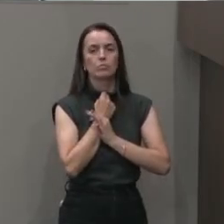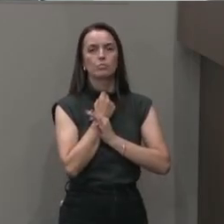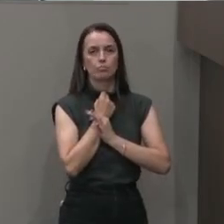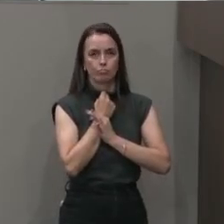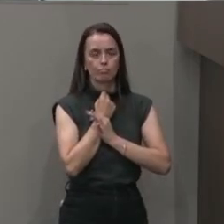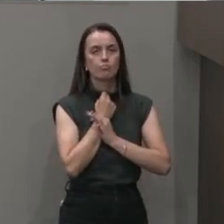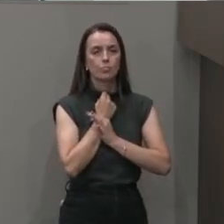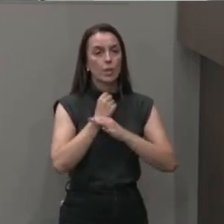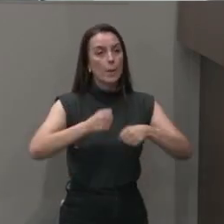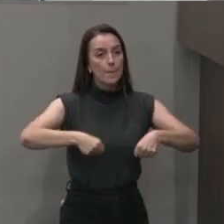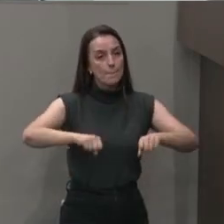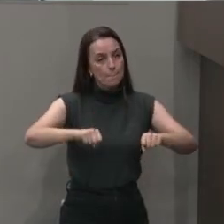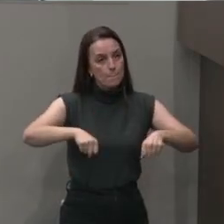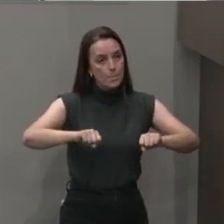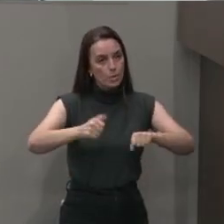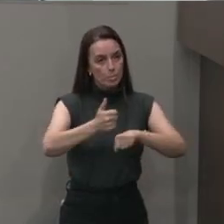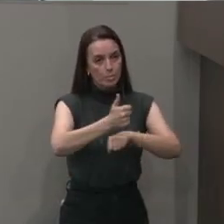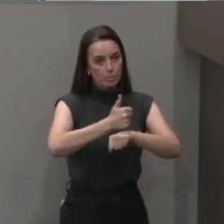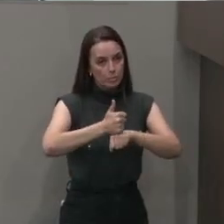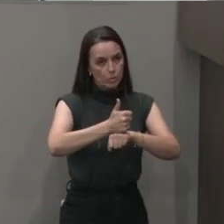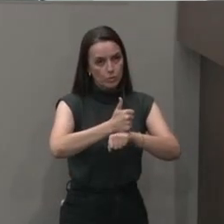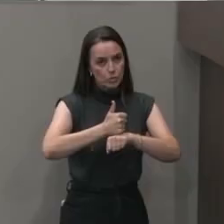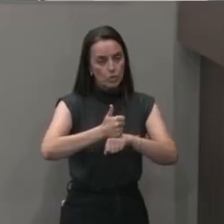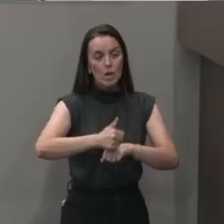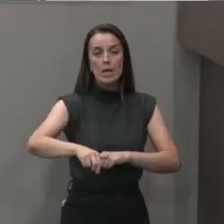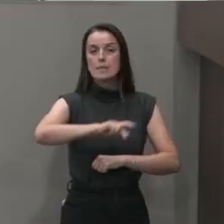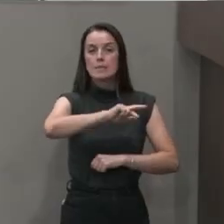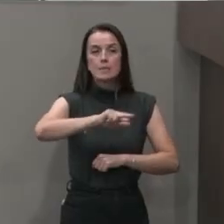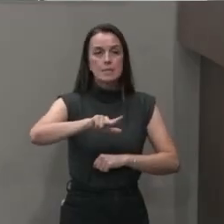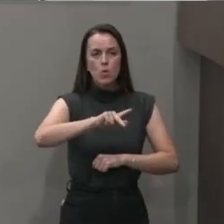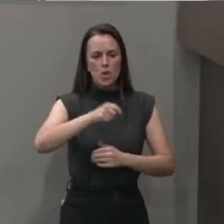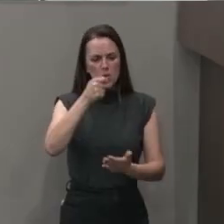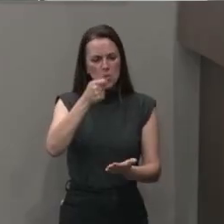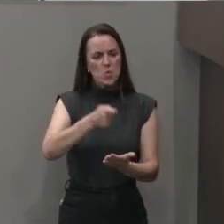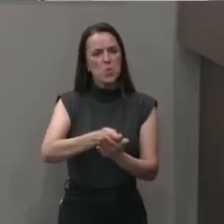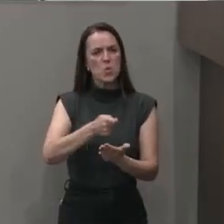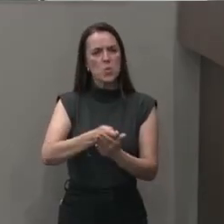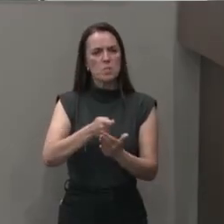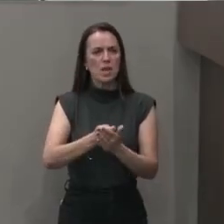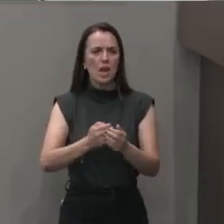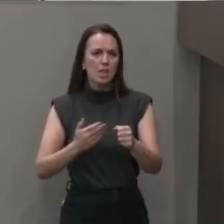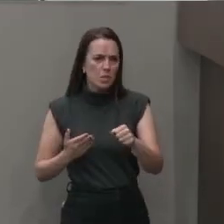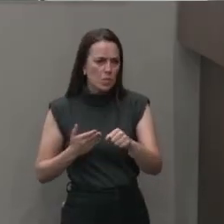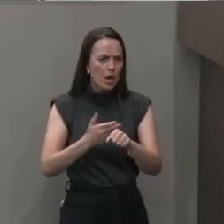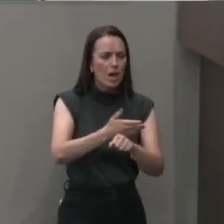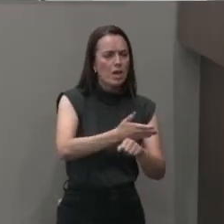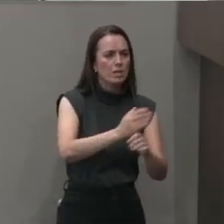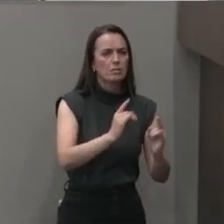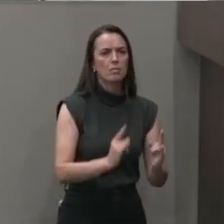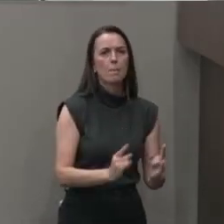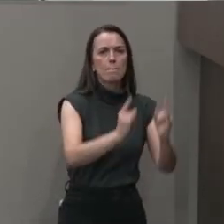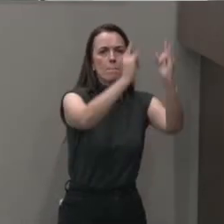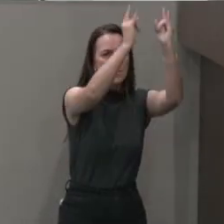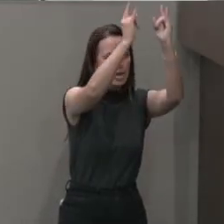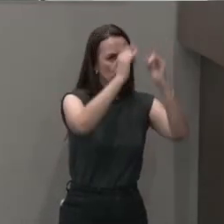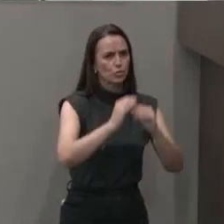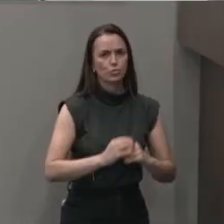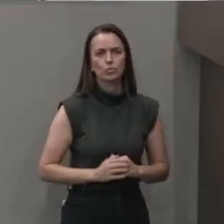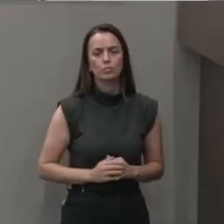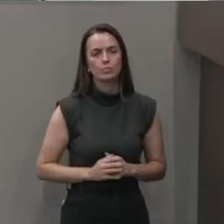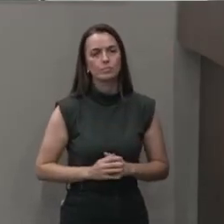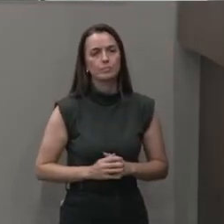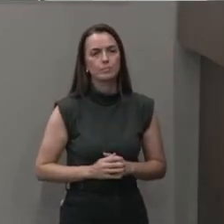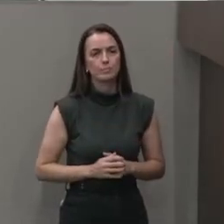que o motoboy, ele não é obrigado a entrar em nenhum condomínio, vertical ou horizontal. Ele não é obrigado a entrar